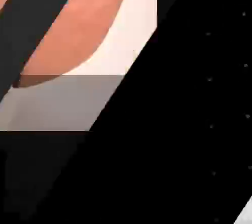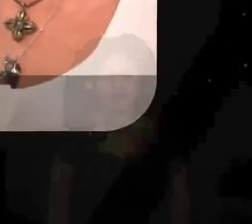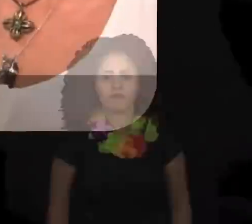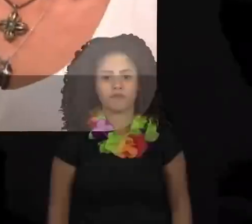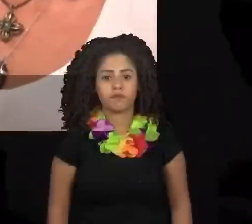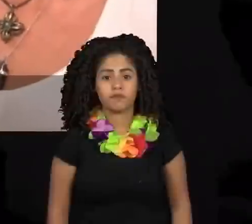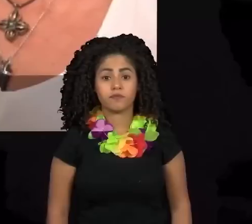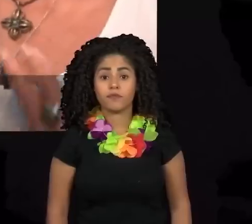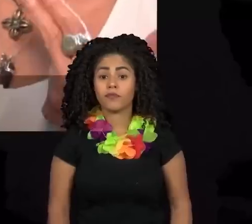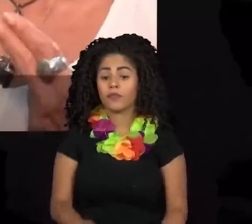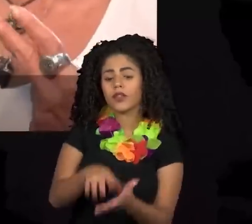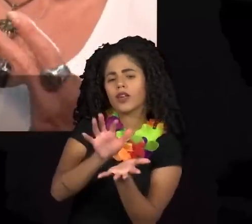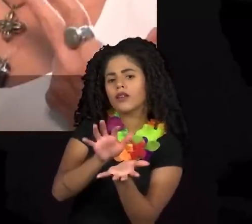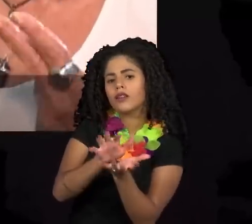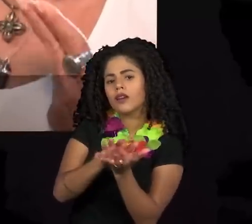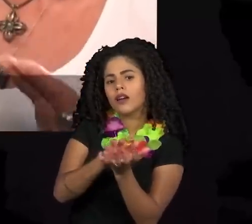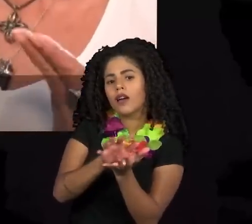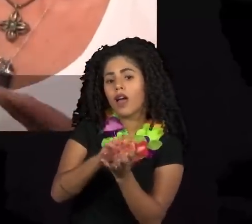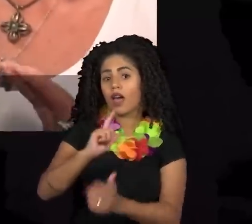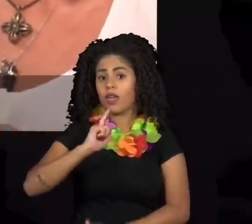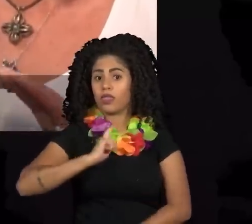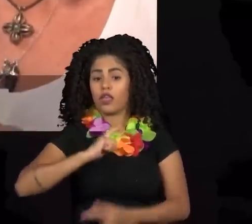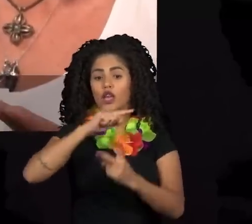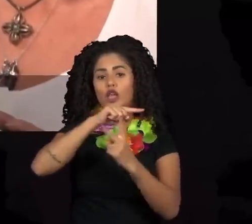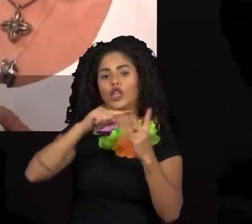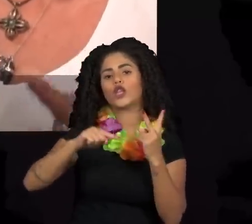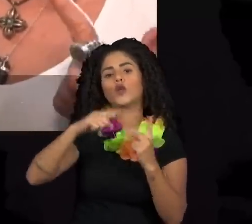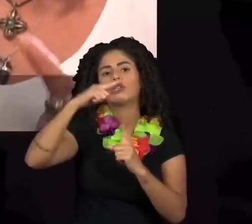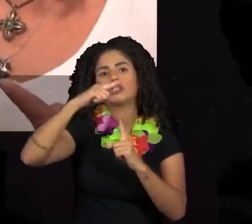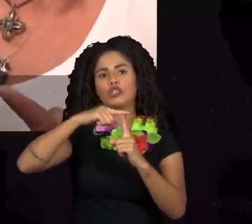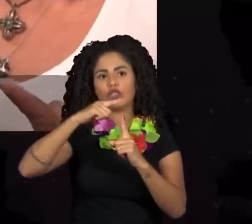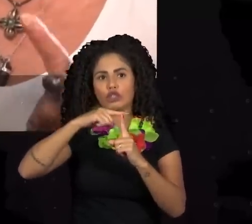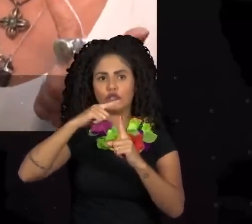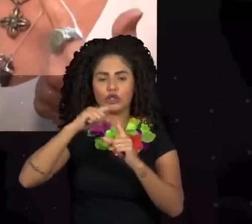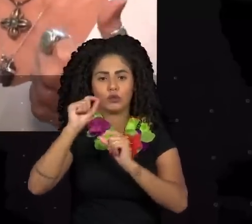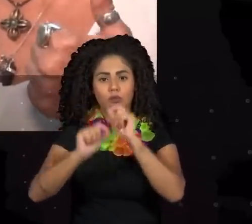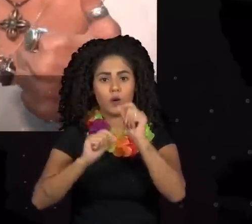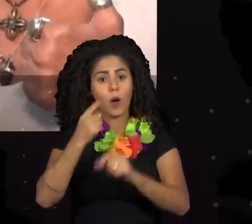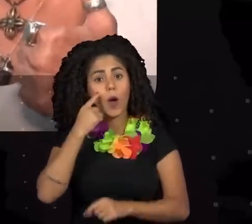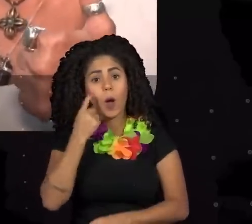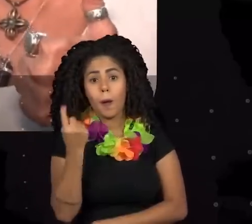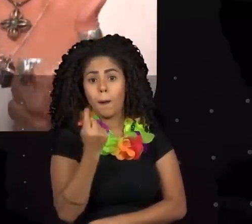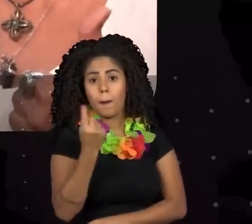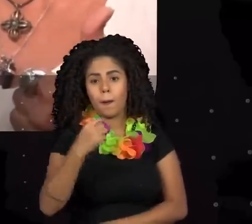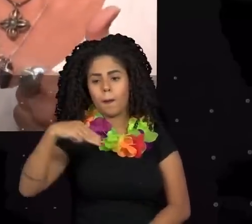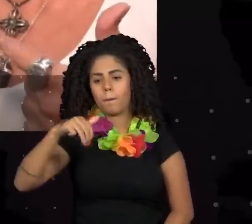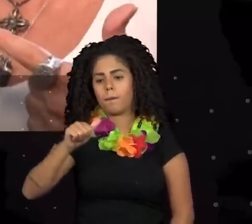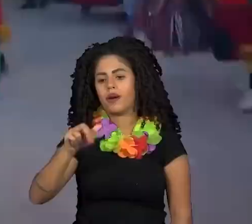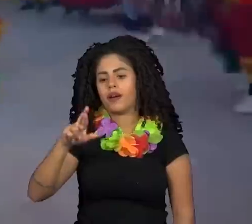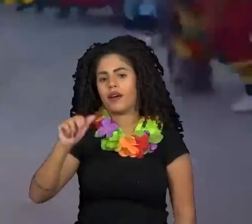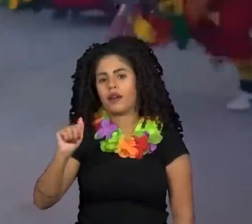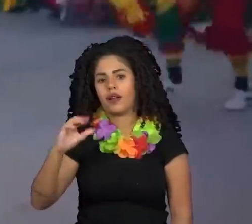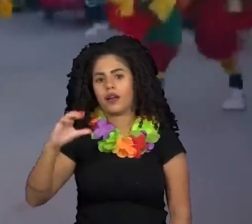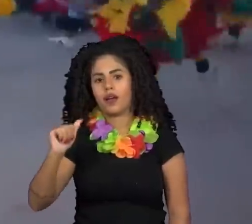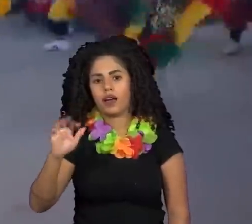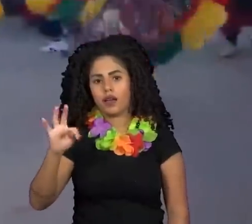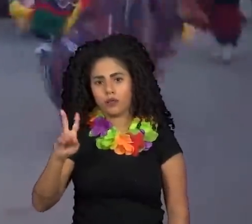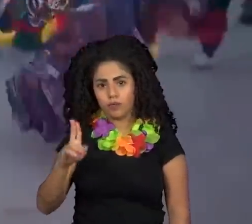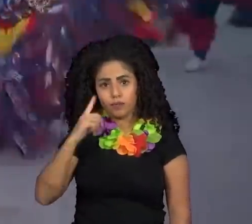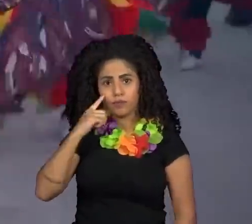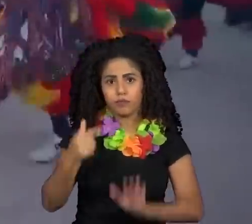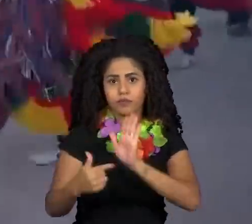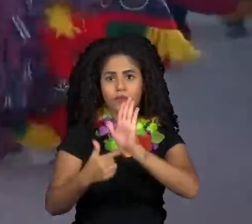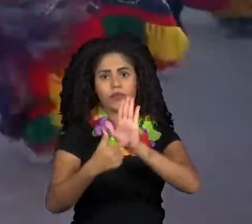Em Pernambuco, nós temos 2 formas de maracatu. Um é o maracatu de baque solto, ou maracatu de